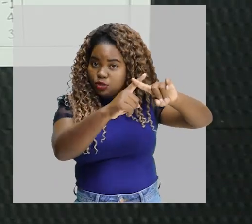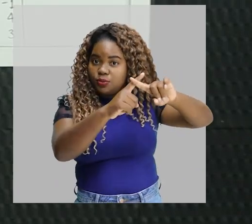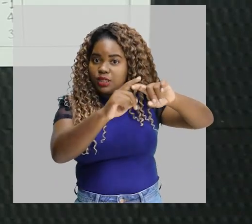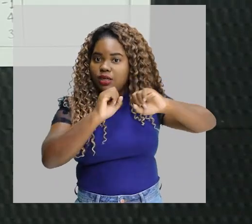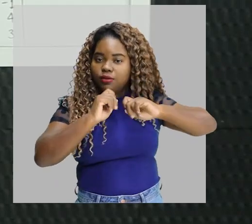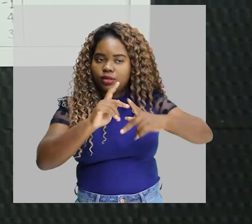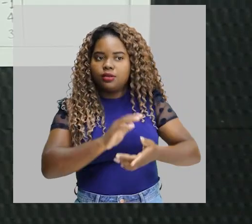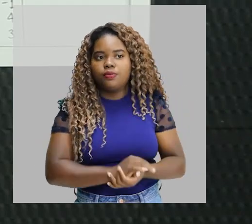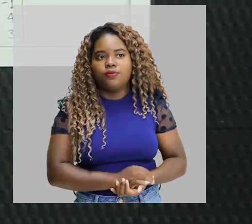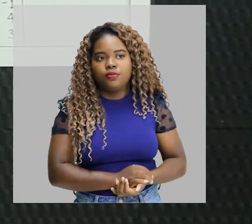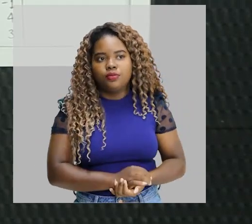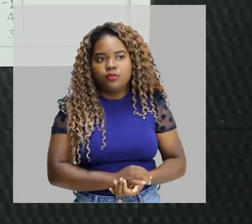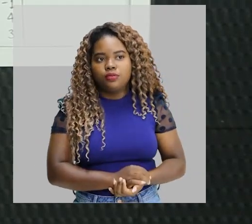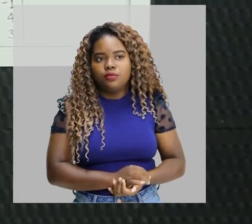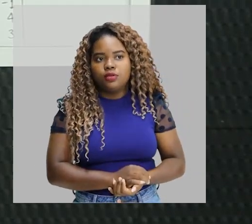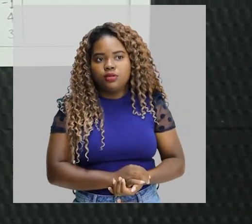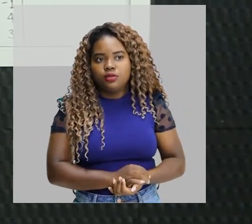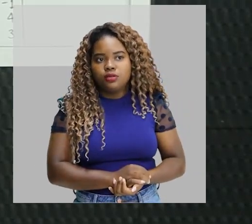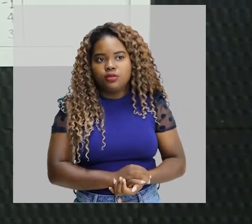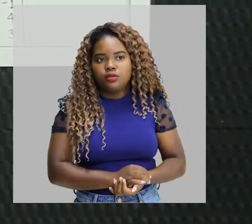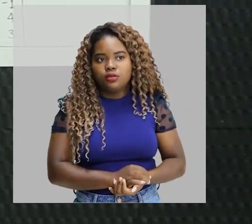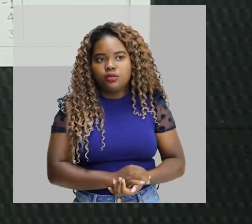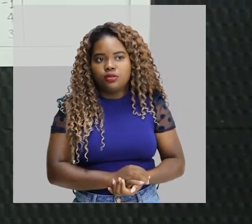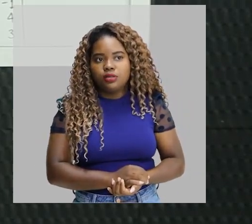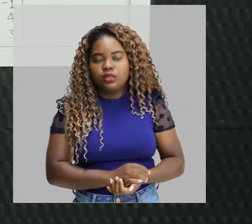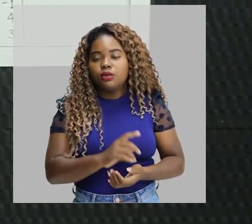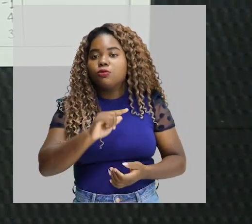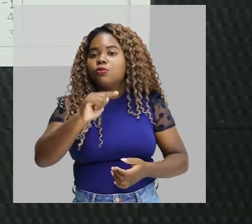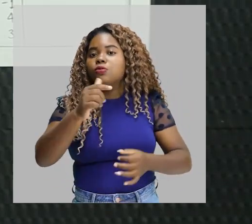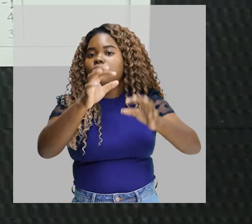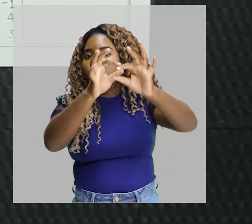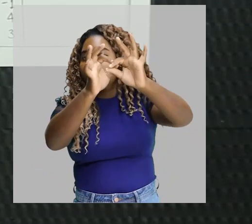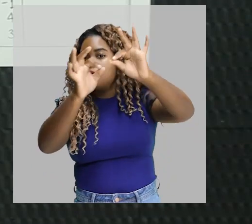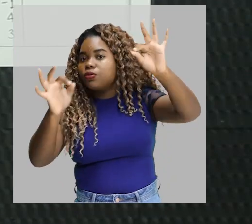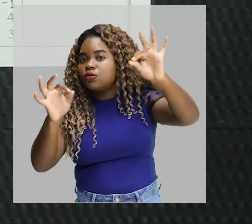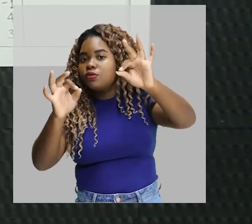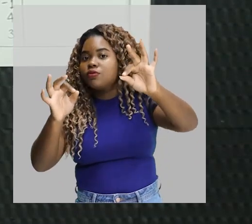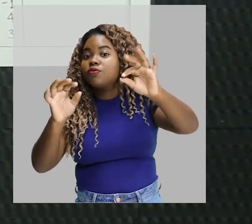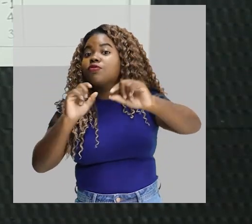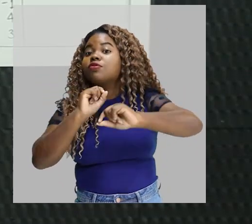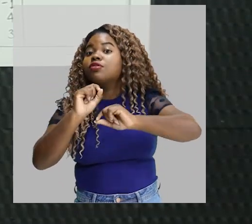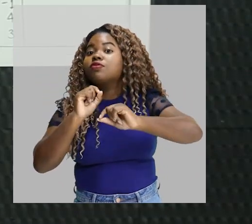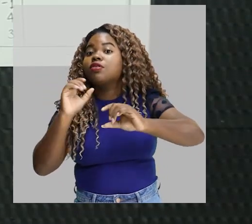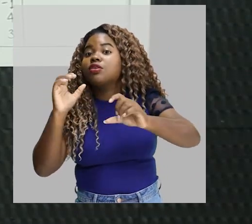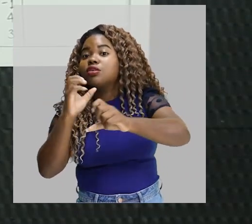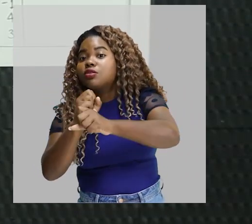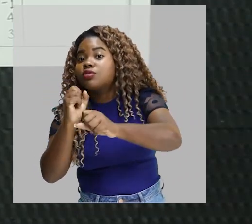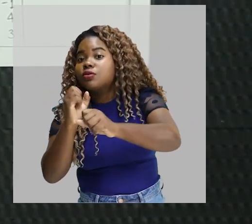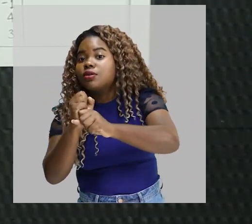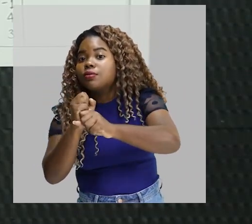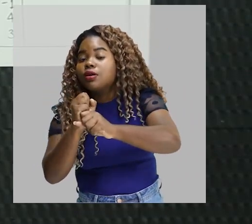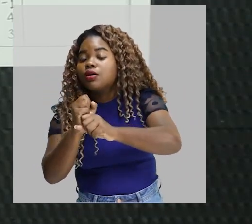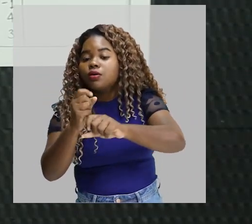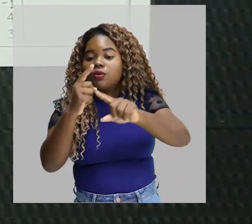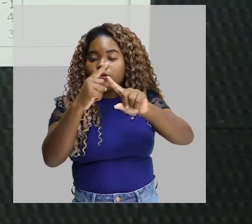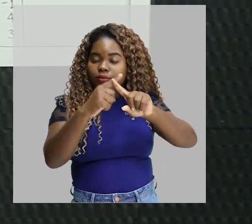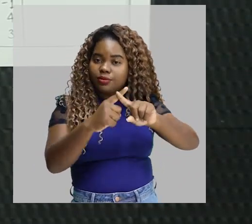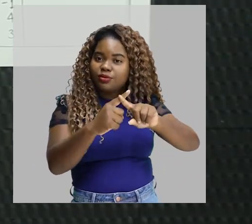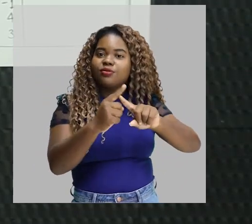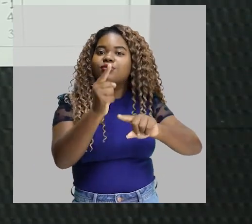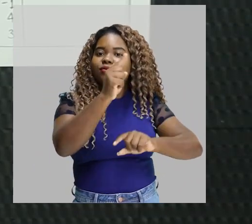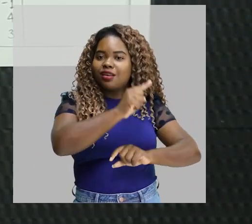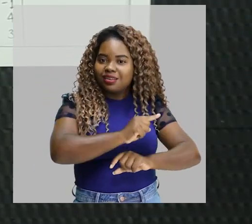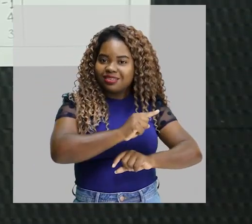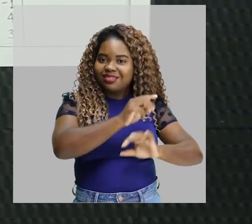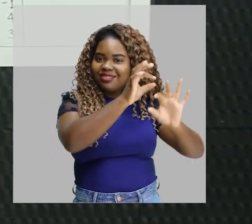produto esse produto você vai somar com o produto dessa outra diagonal e fazer